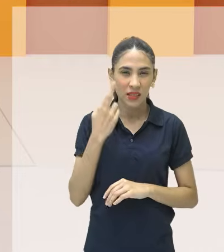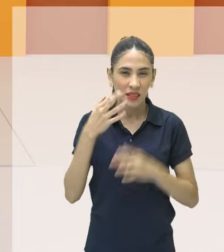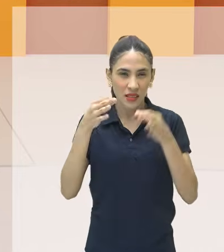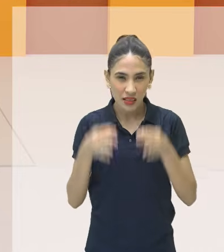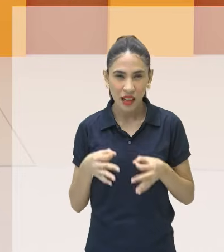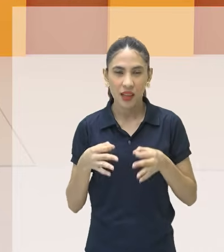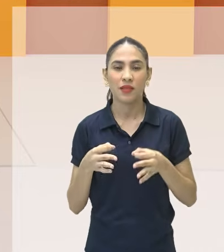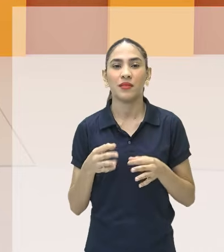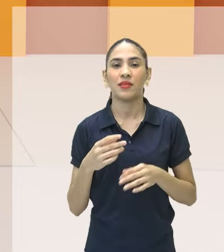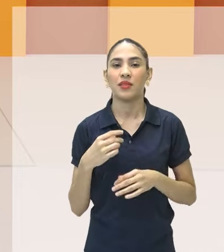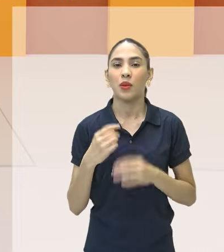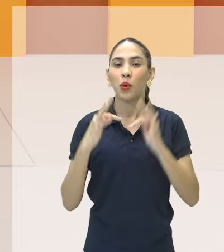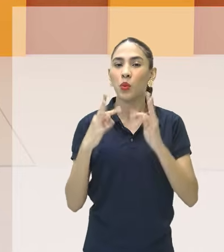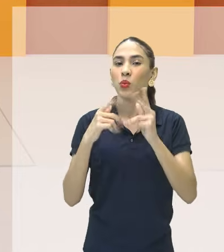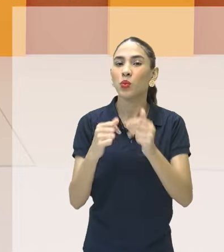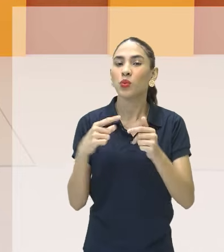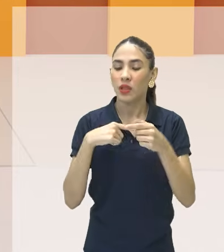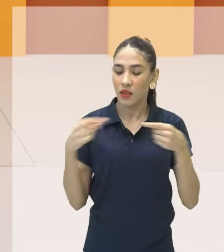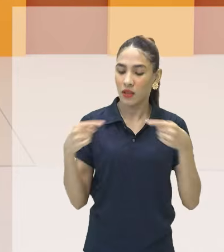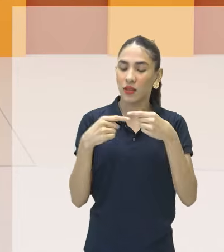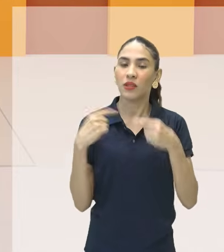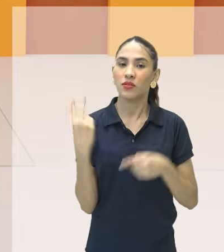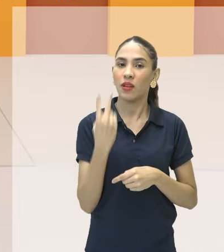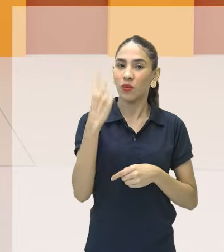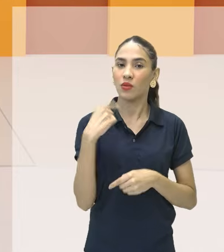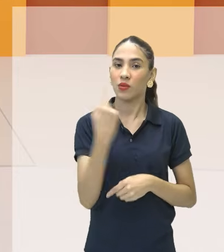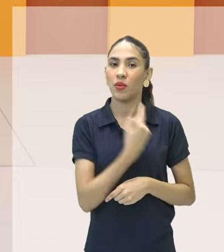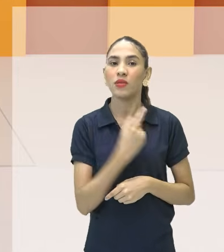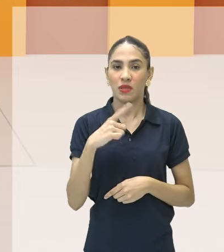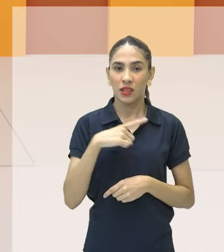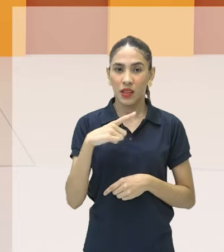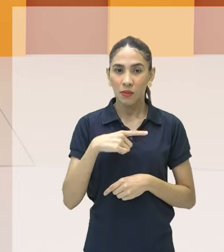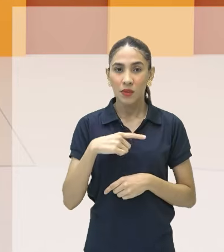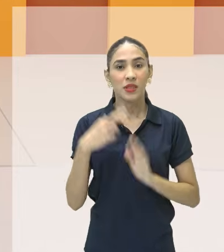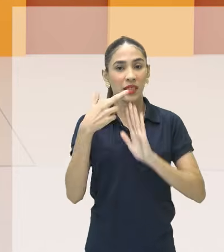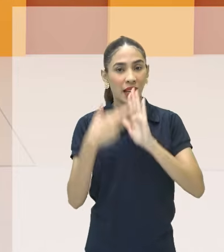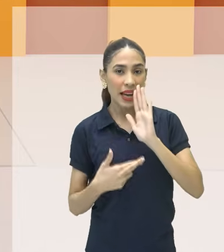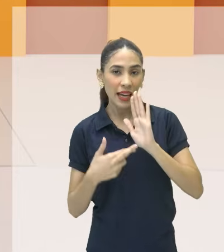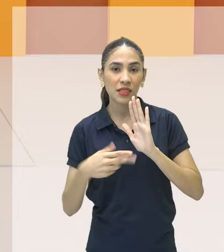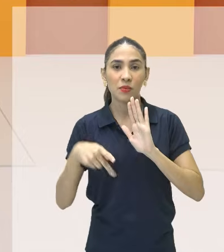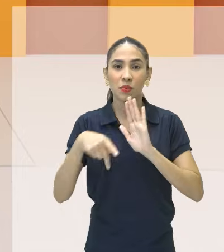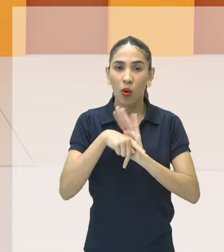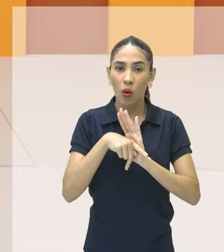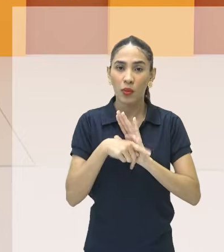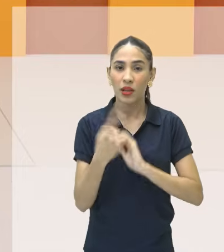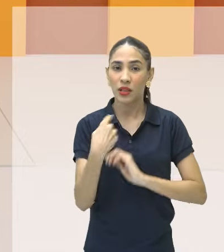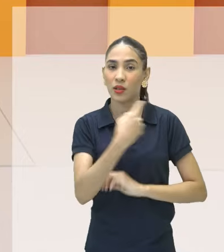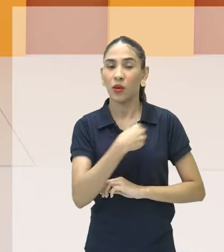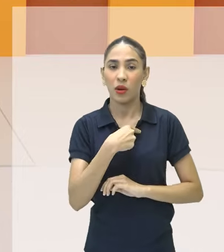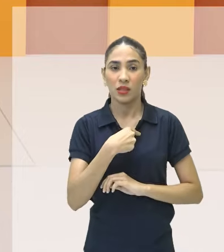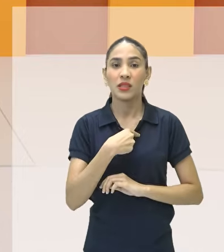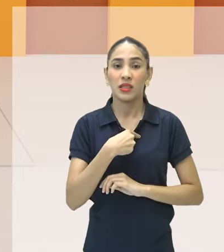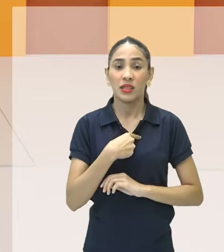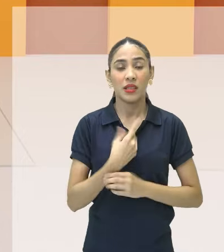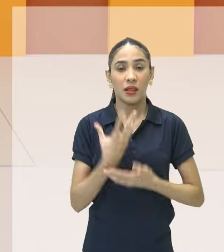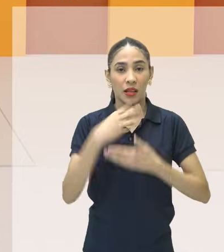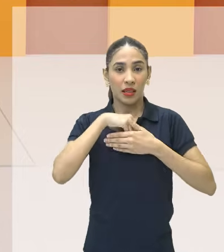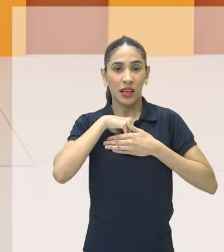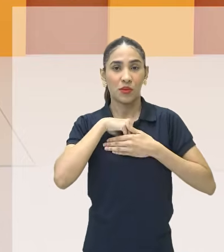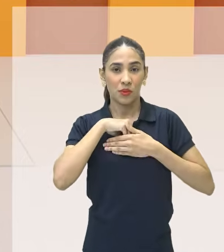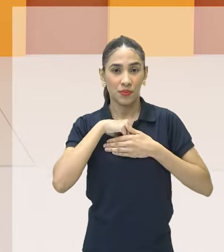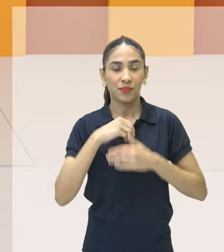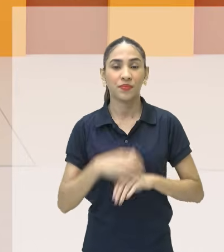mesmo, tudo isso aqui tem a ver com os valores que nós temos, com os princípios que nós carregamos. Tá bom?